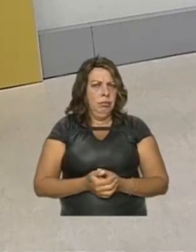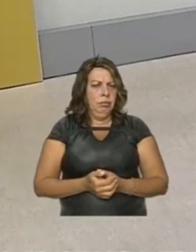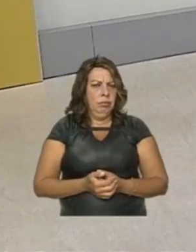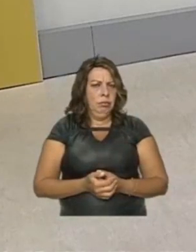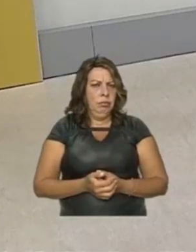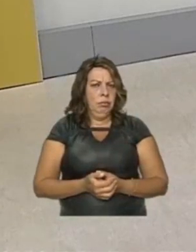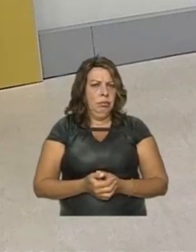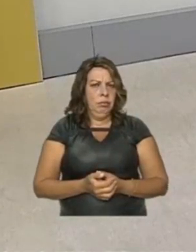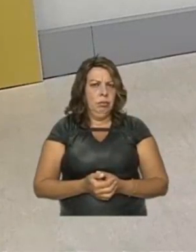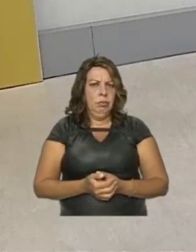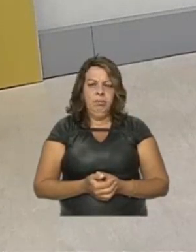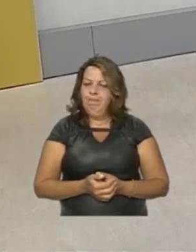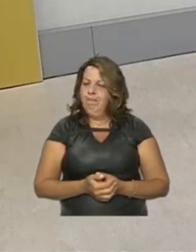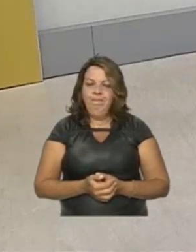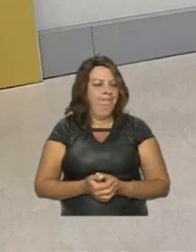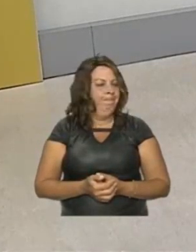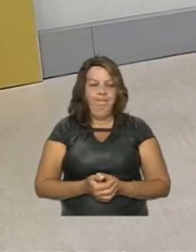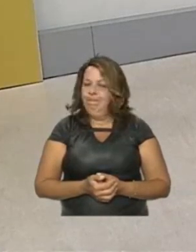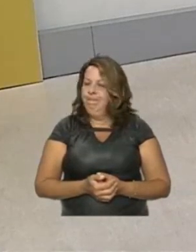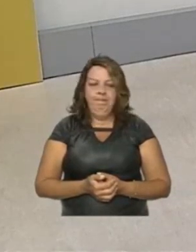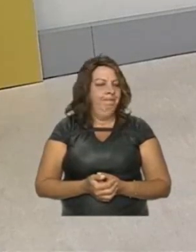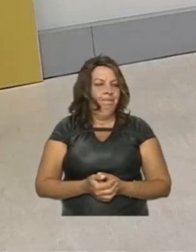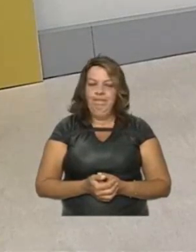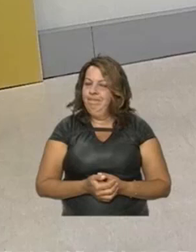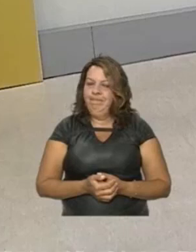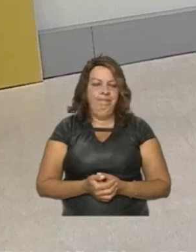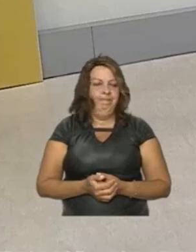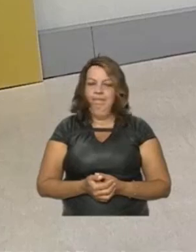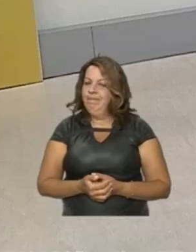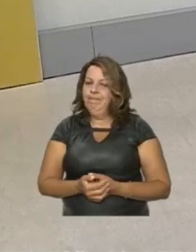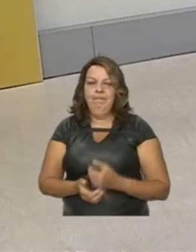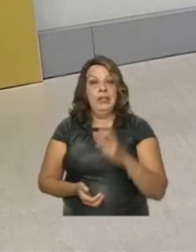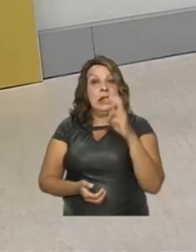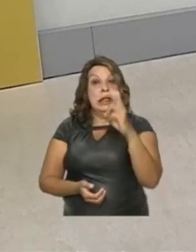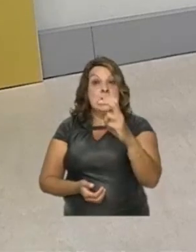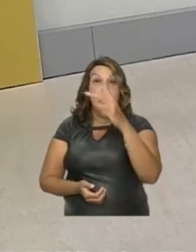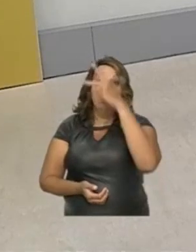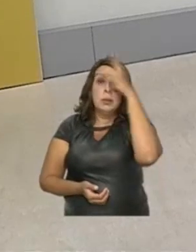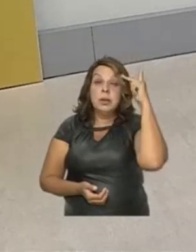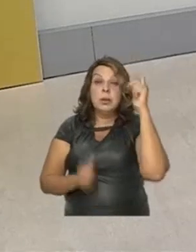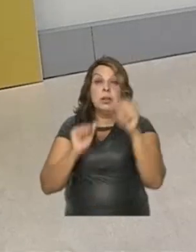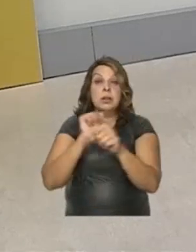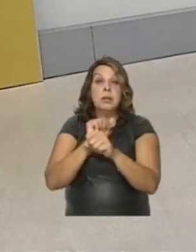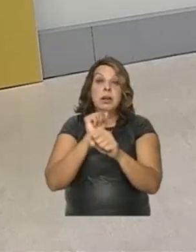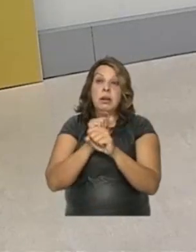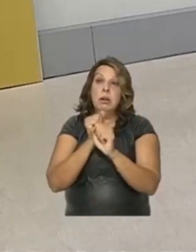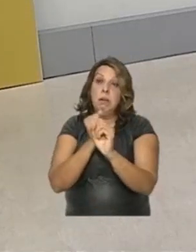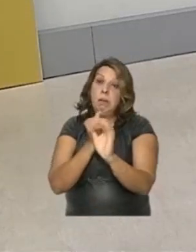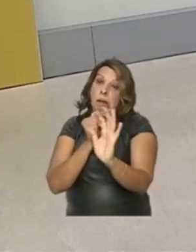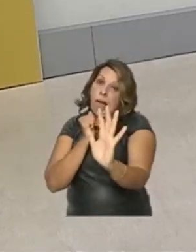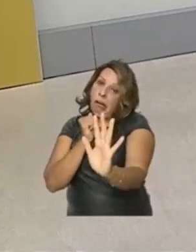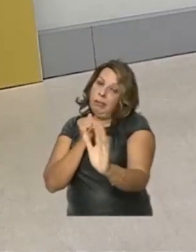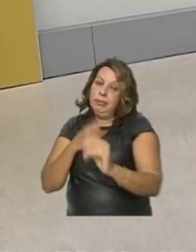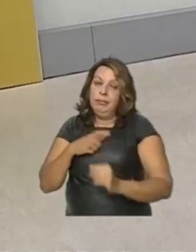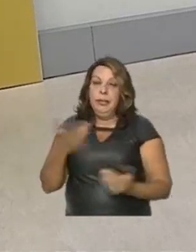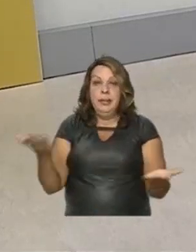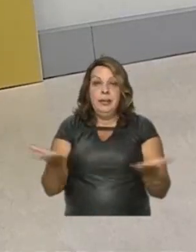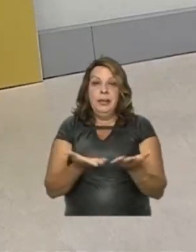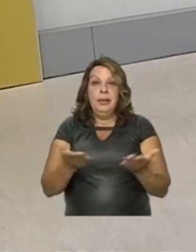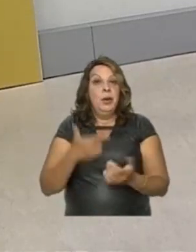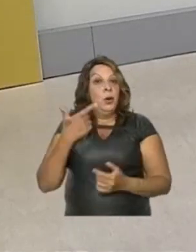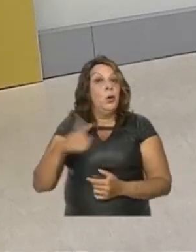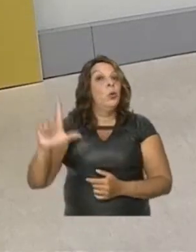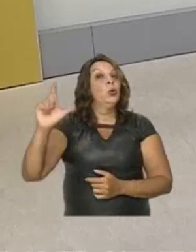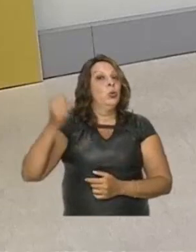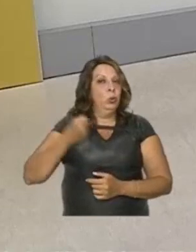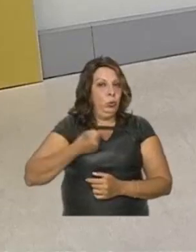31. Aumentou a fila, mas não decidiu. São 5 títulos na expectativa. Vamos então para a